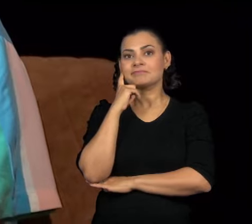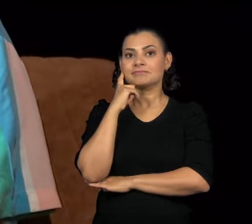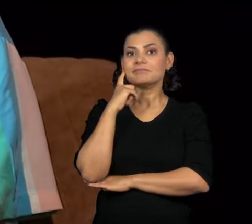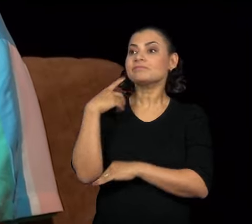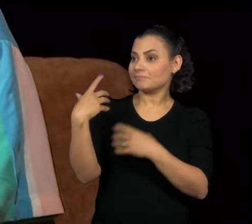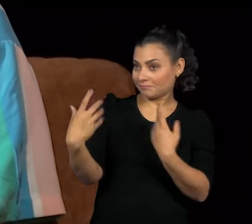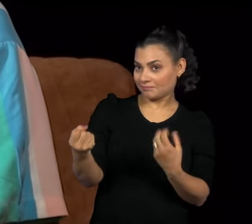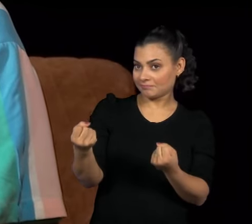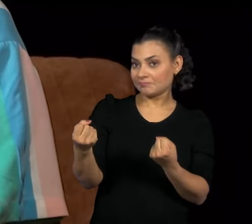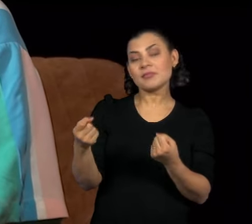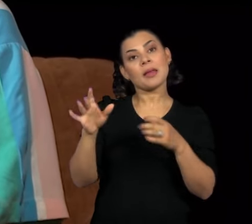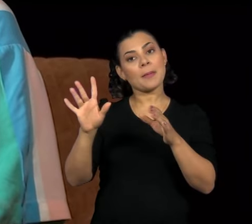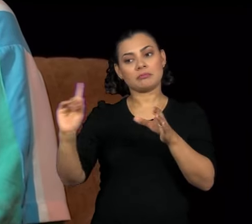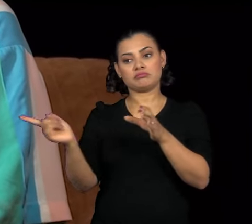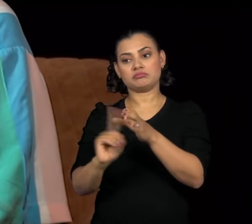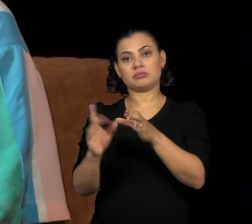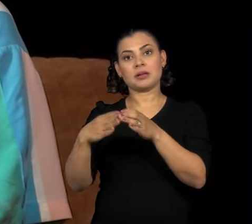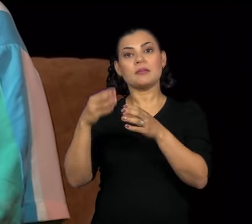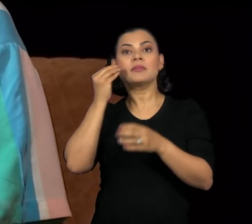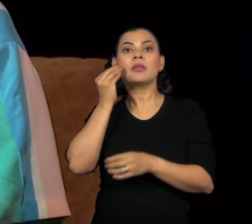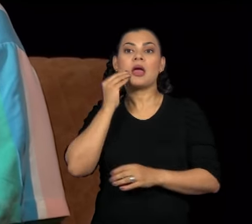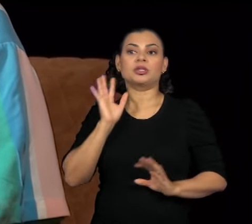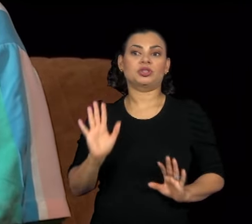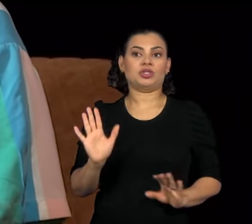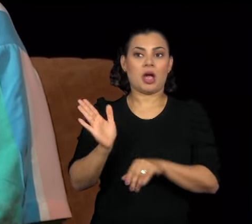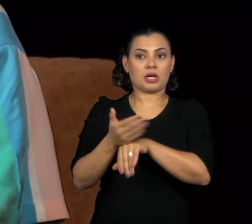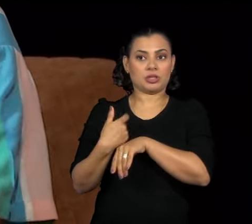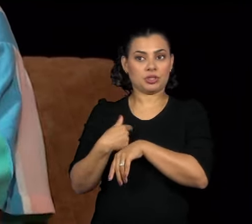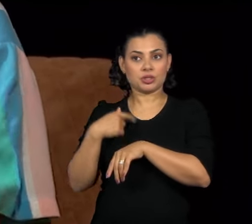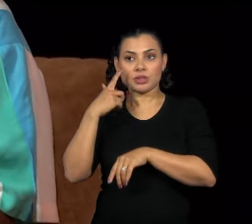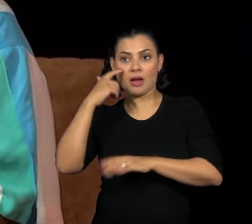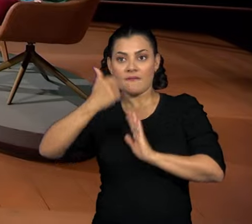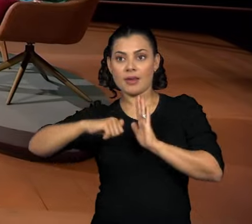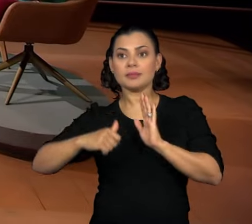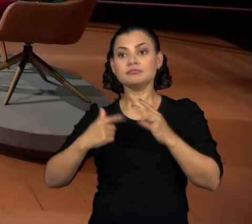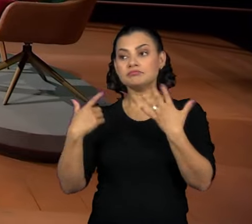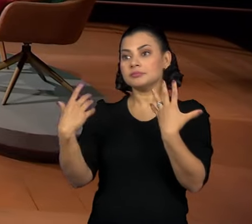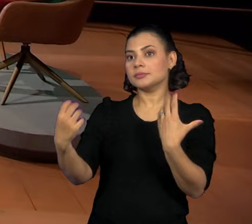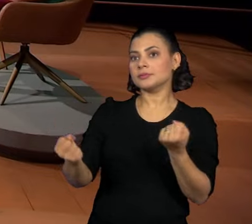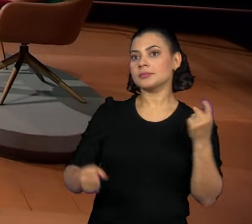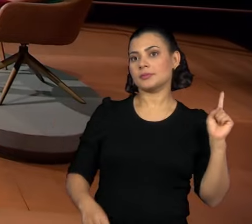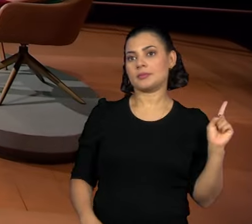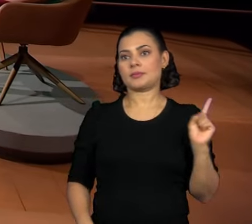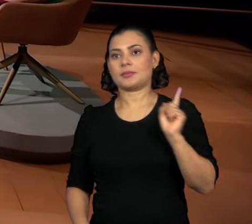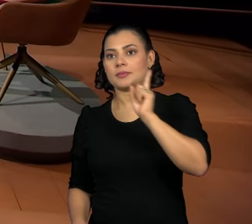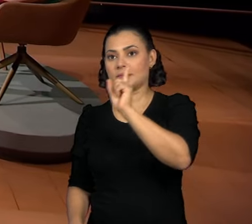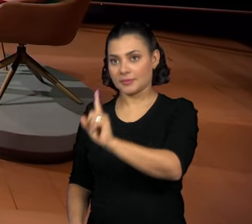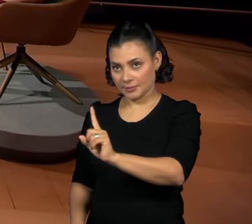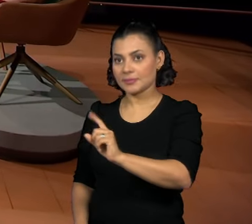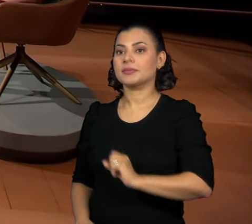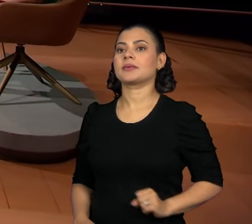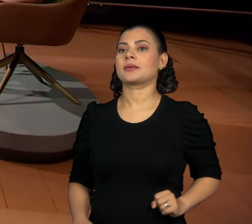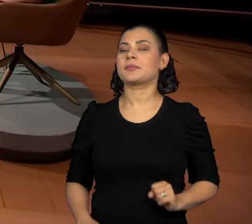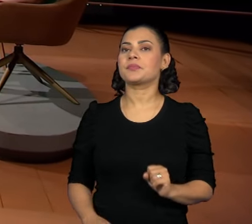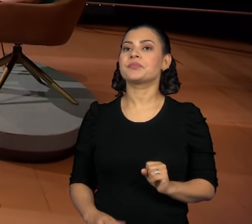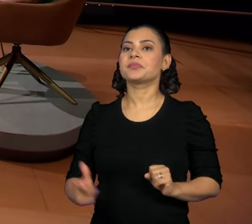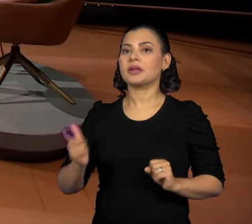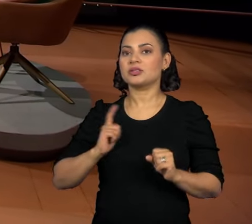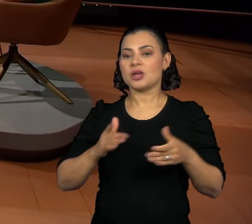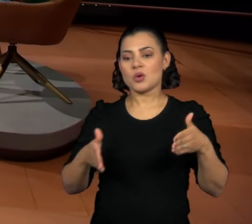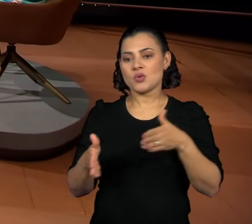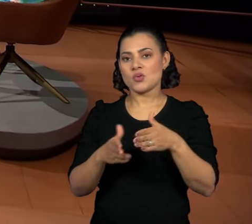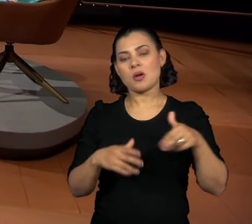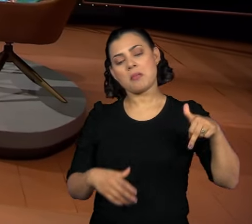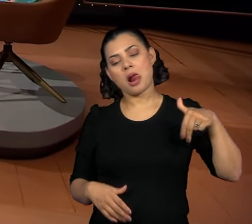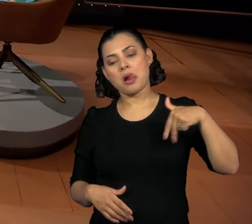ele disse, mas você vai ter de fazer um teste. Aí eu fui lá fazer tipo uma audição, né? Uhum. Cheguei, atravessei um beco,